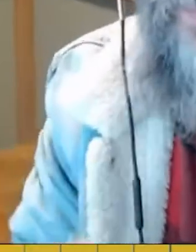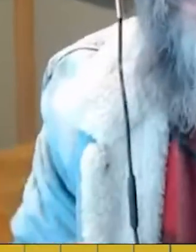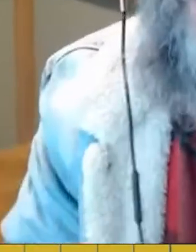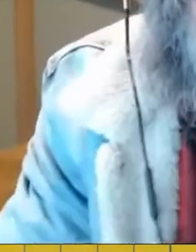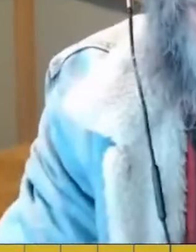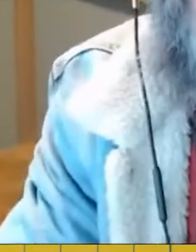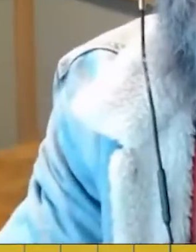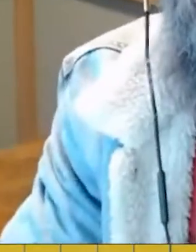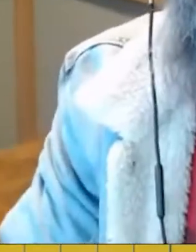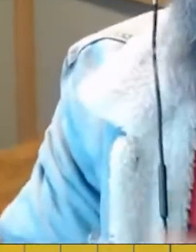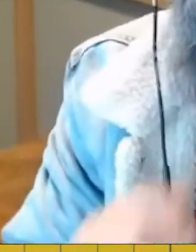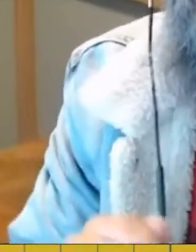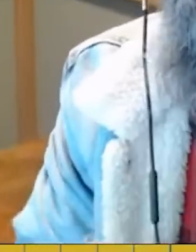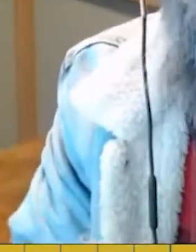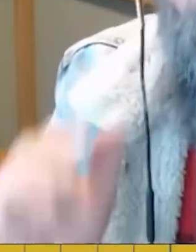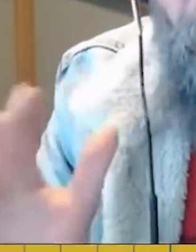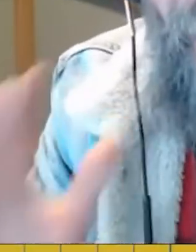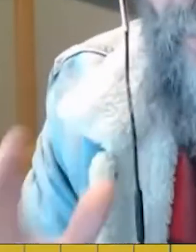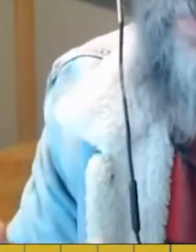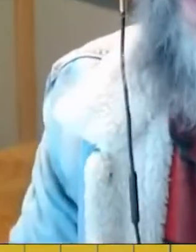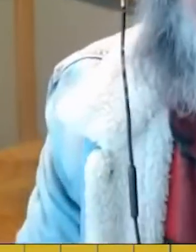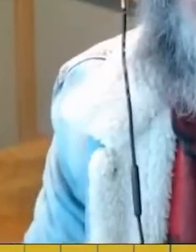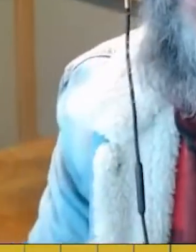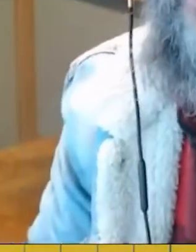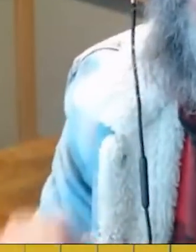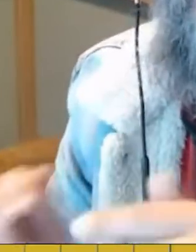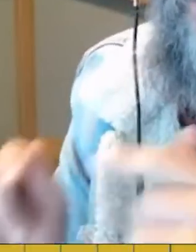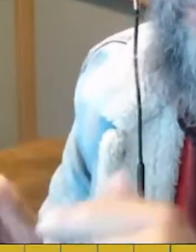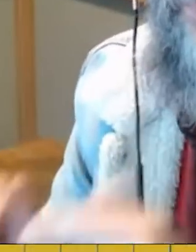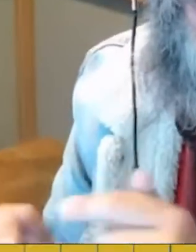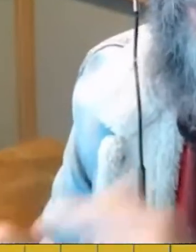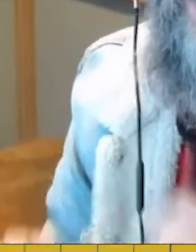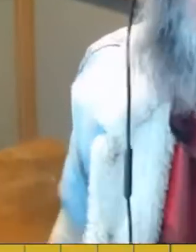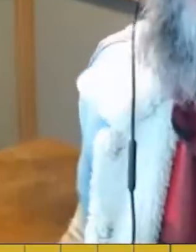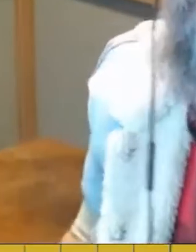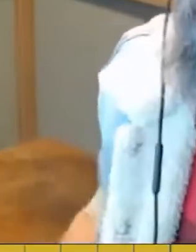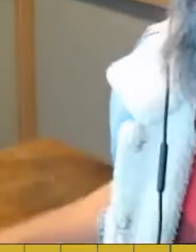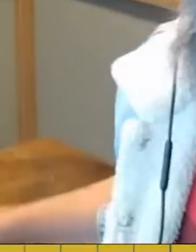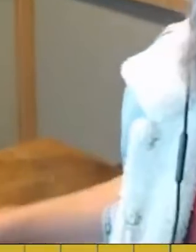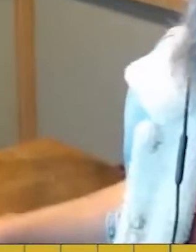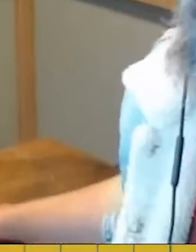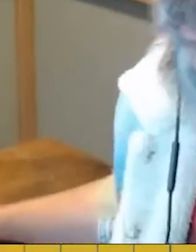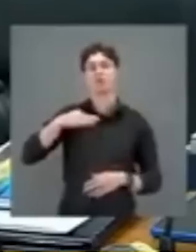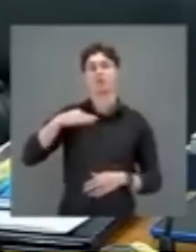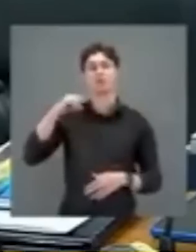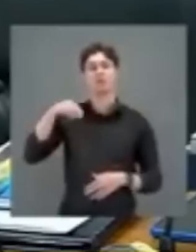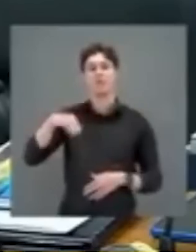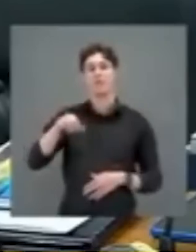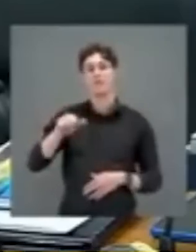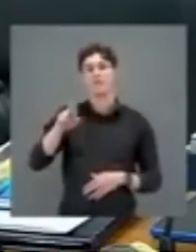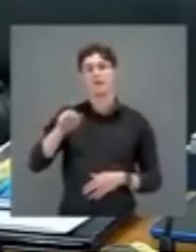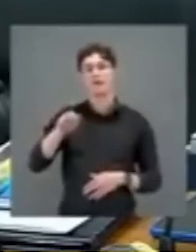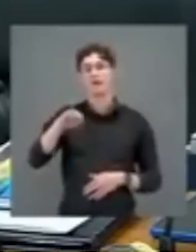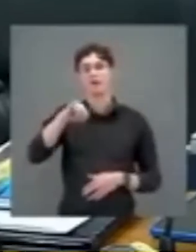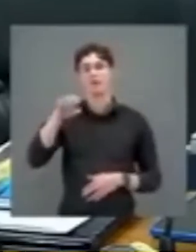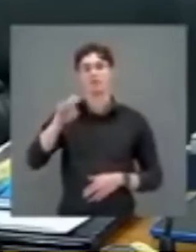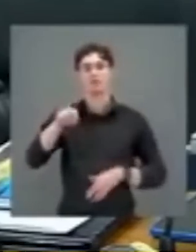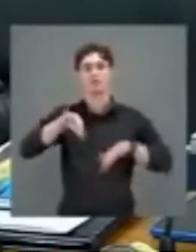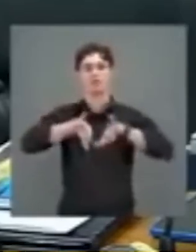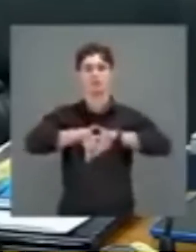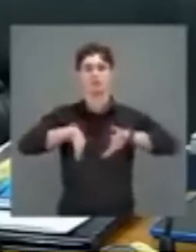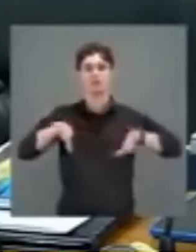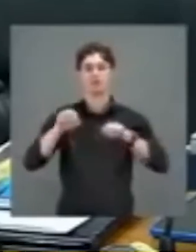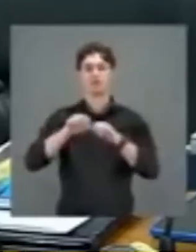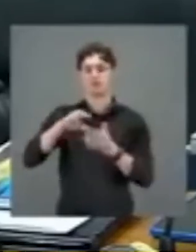mas tem uma fala que é esquisita e que eu quero eu quero muito ver a Célia destrinchar vamos lá quero dividir o Marajó fazer um